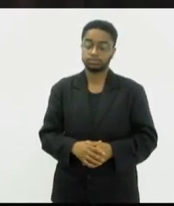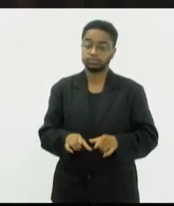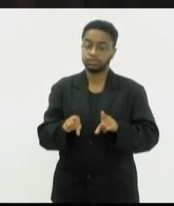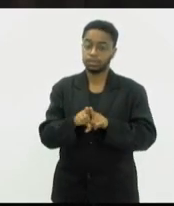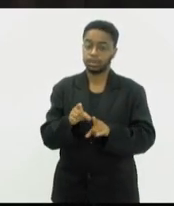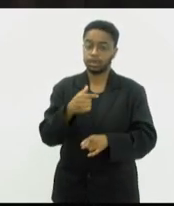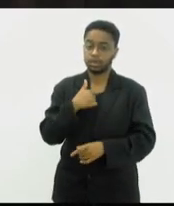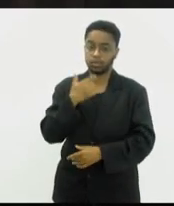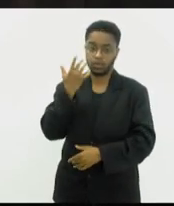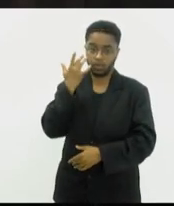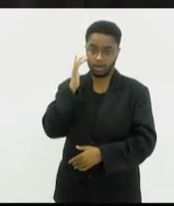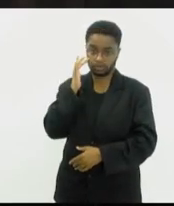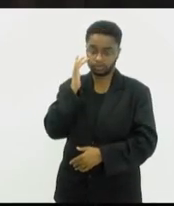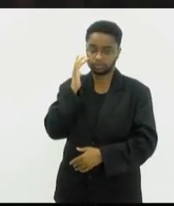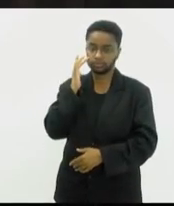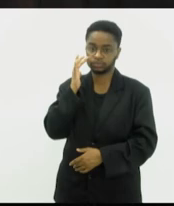eu